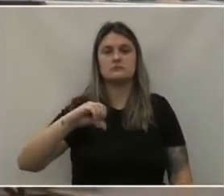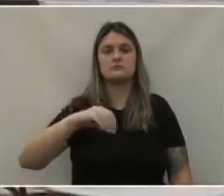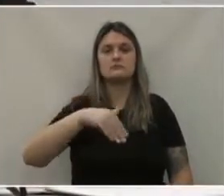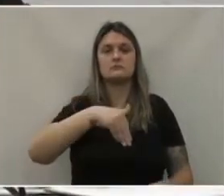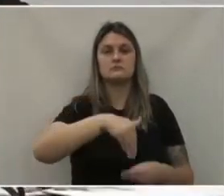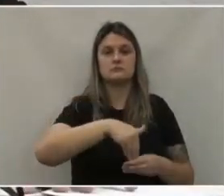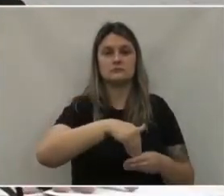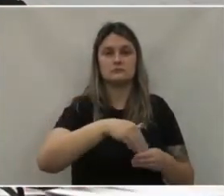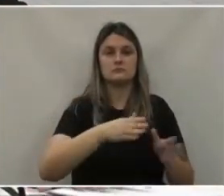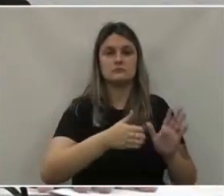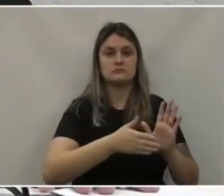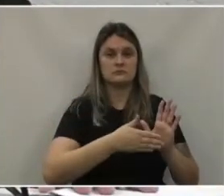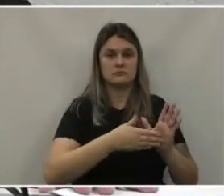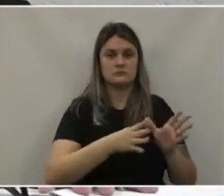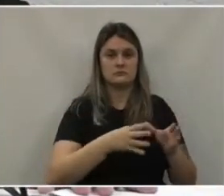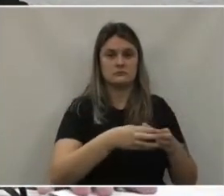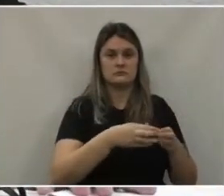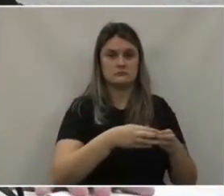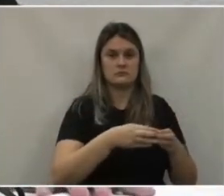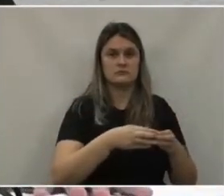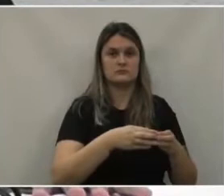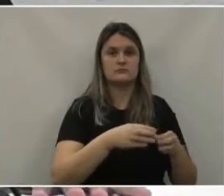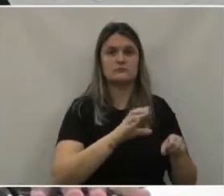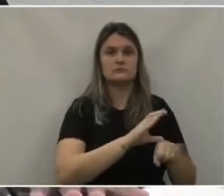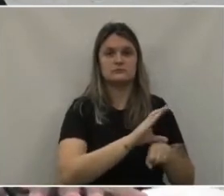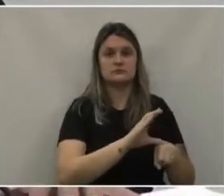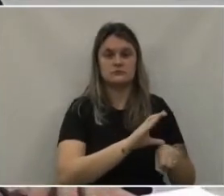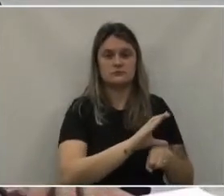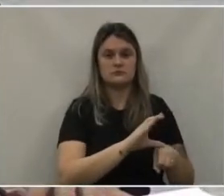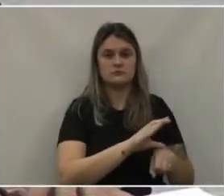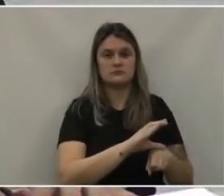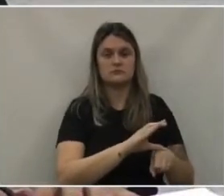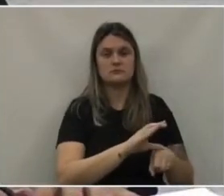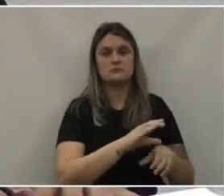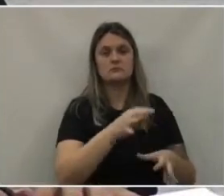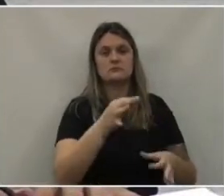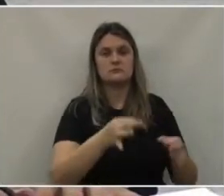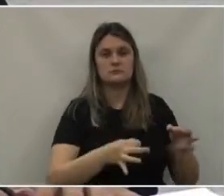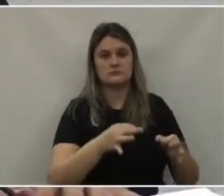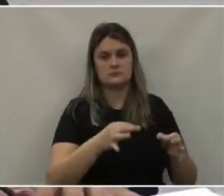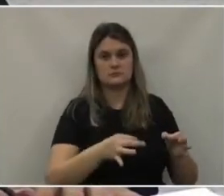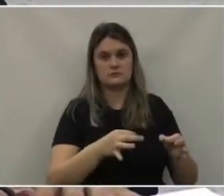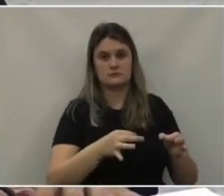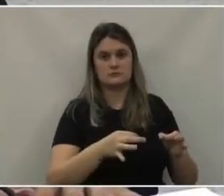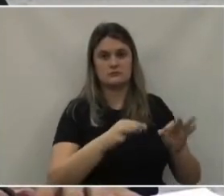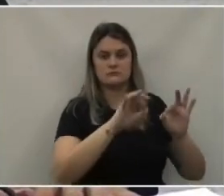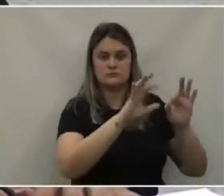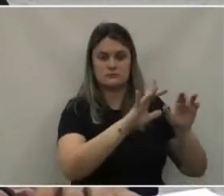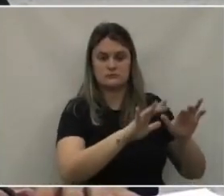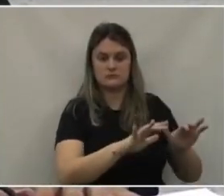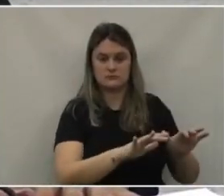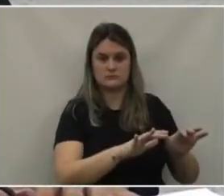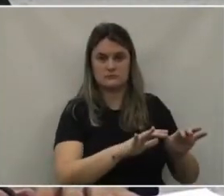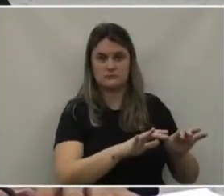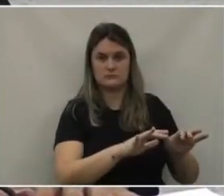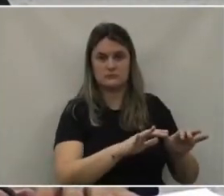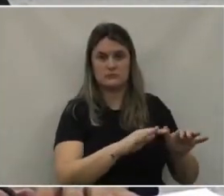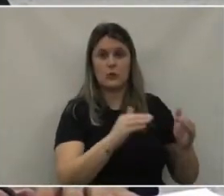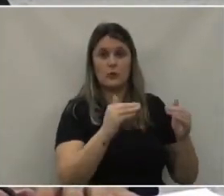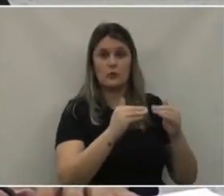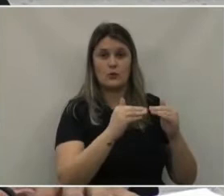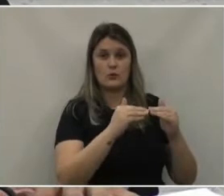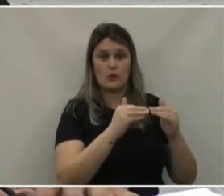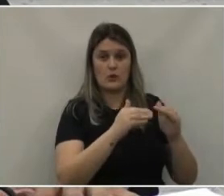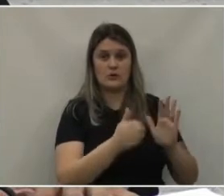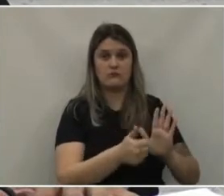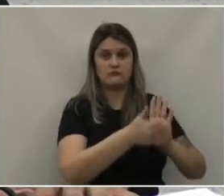Votação do parecer fundamentado da Comissão de Constituição, Justiça e Redação Final. Favorável